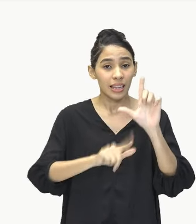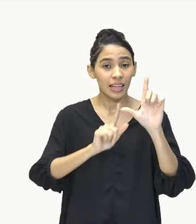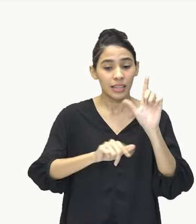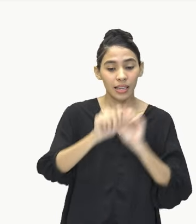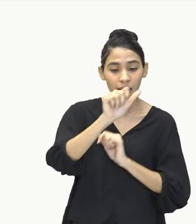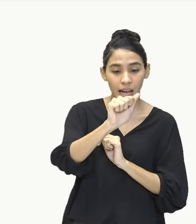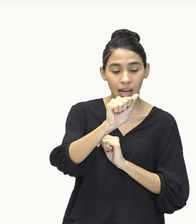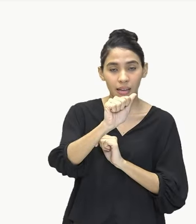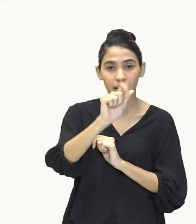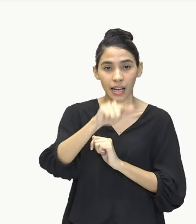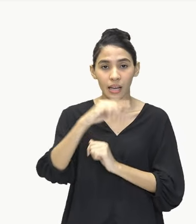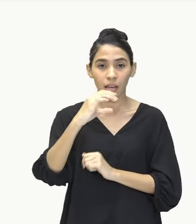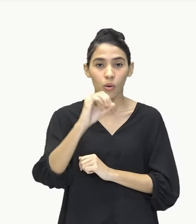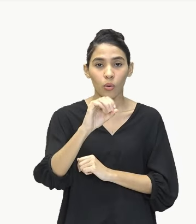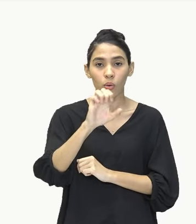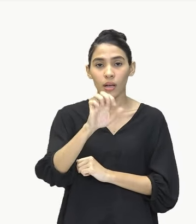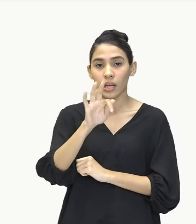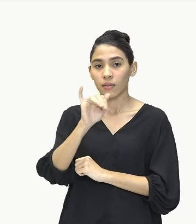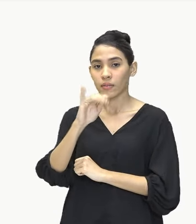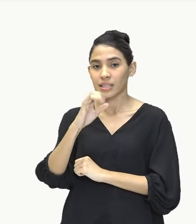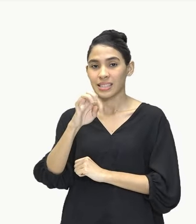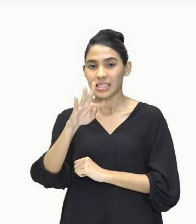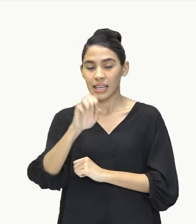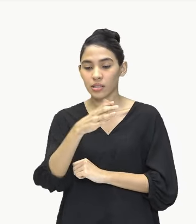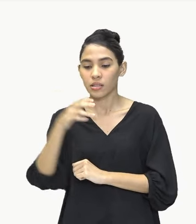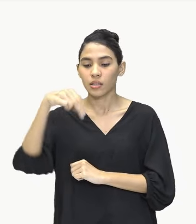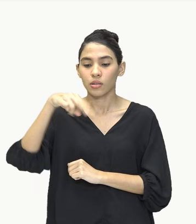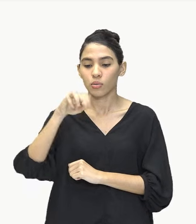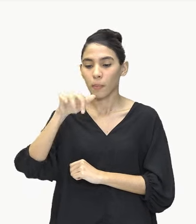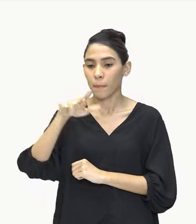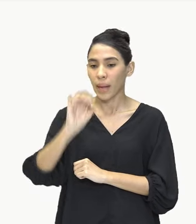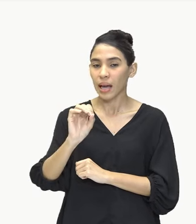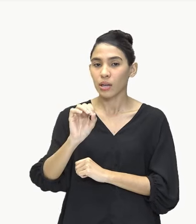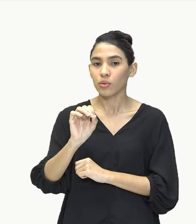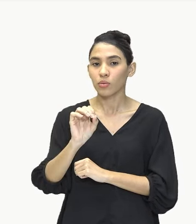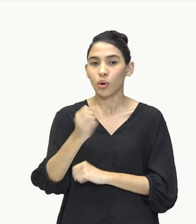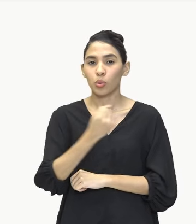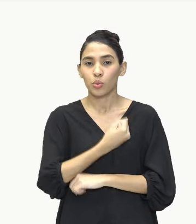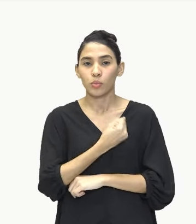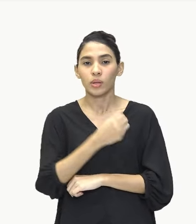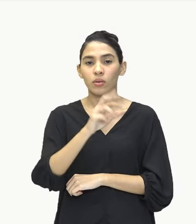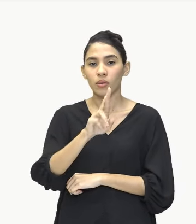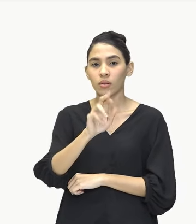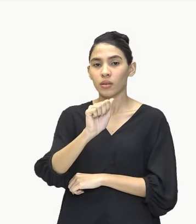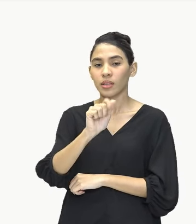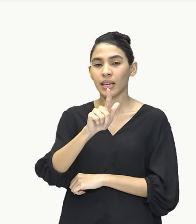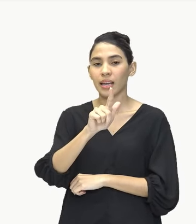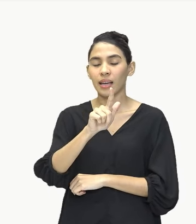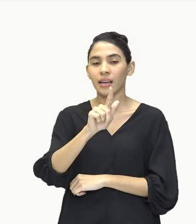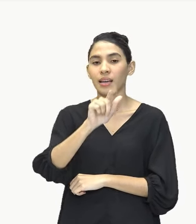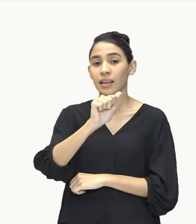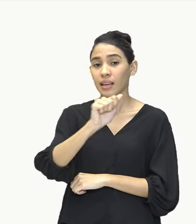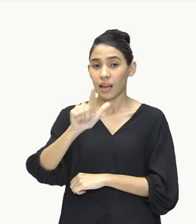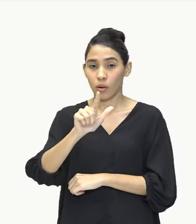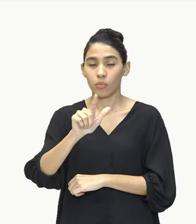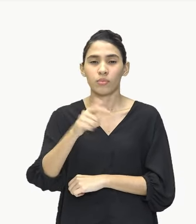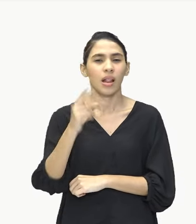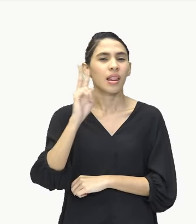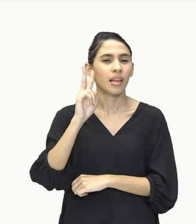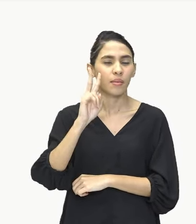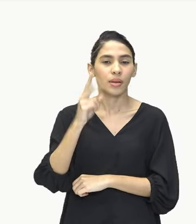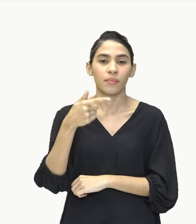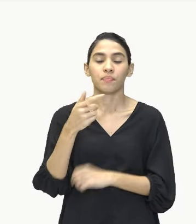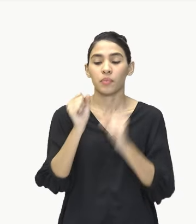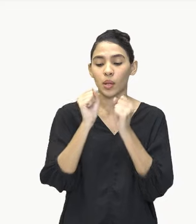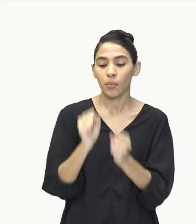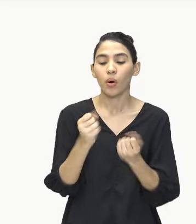coeficiente numérico, ele é um número real. Quando falamos em número real, a gente tem que lembrar o seguinte, que ele